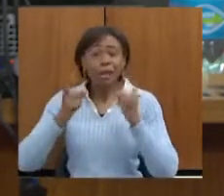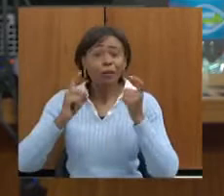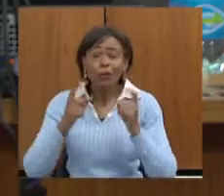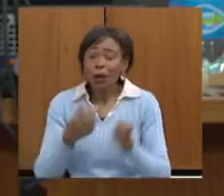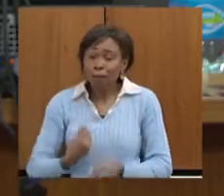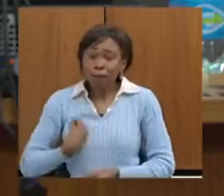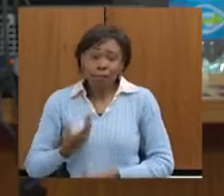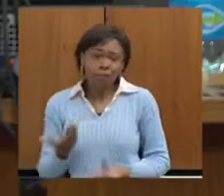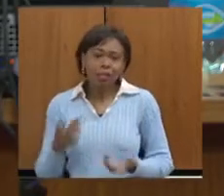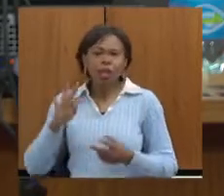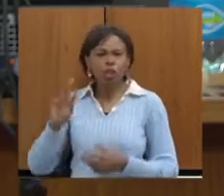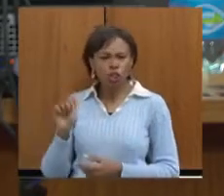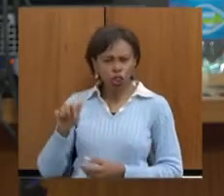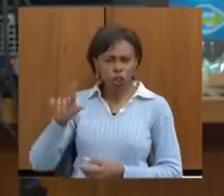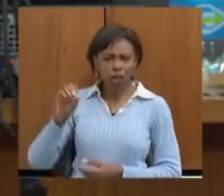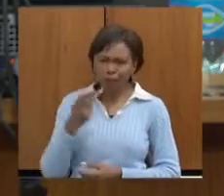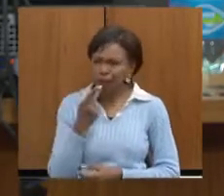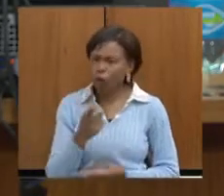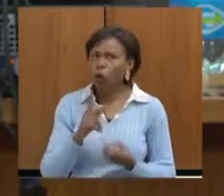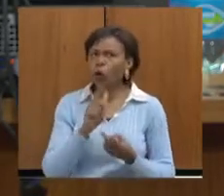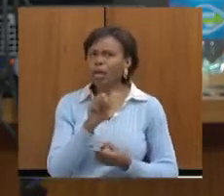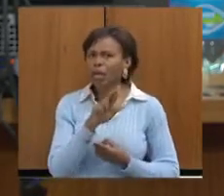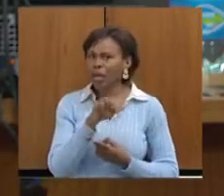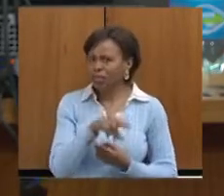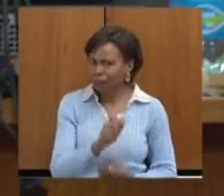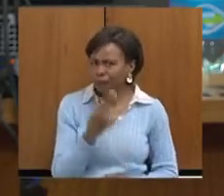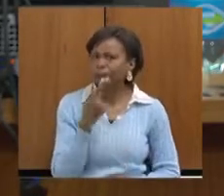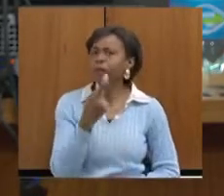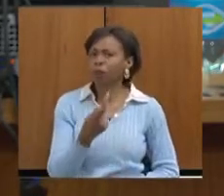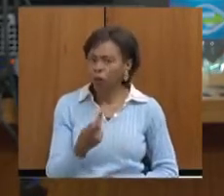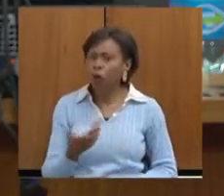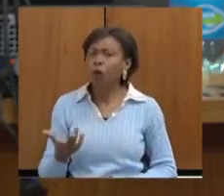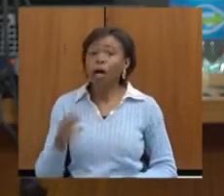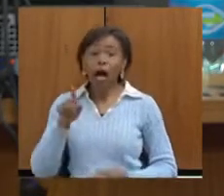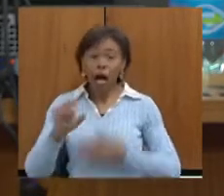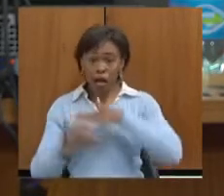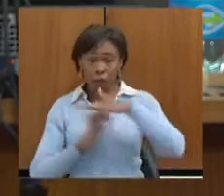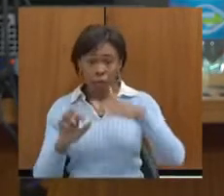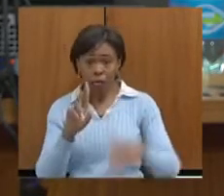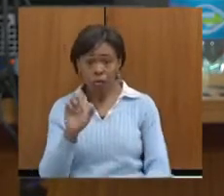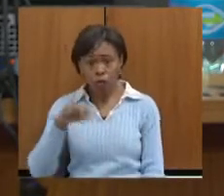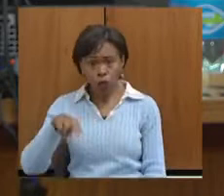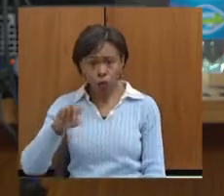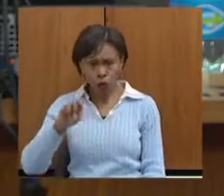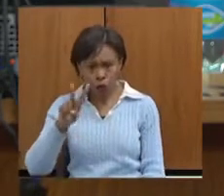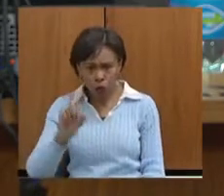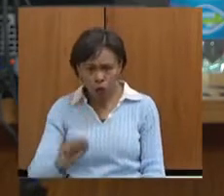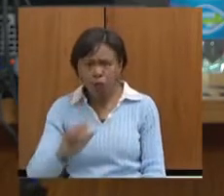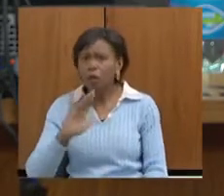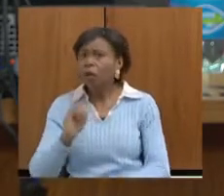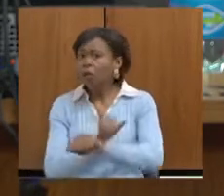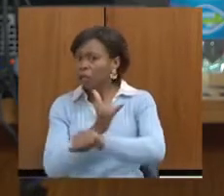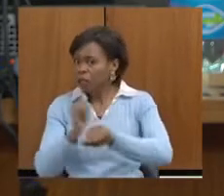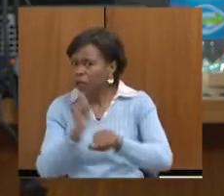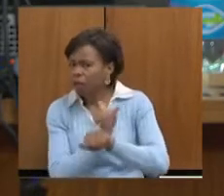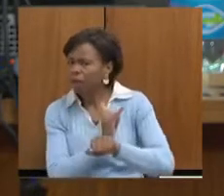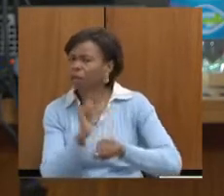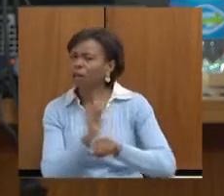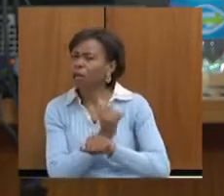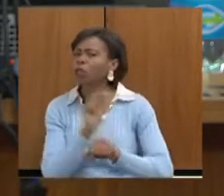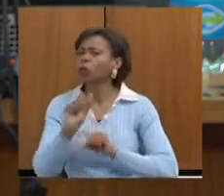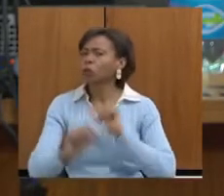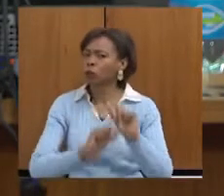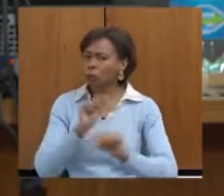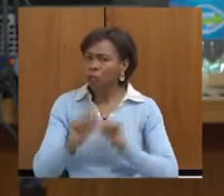conforme o Tiago já disse aqui a Carina já disse a renova os olhos e Instrumentos que ela tem toda a ferramenta e